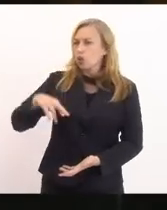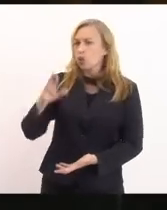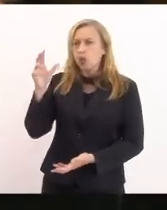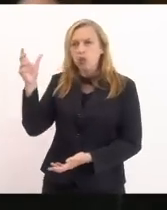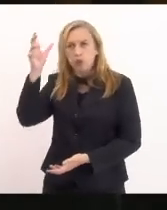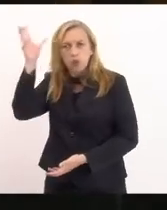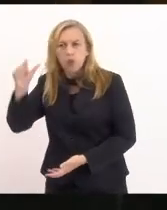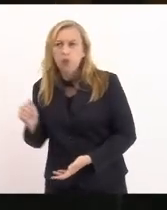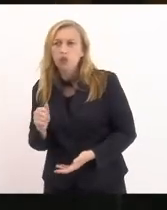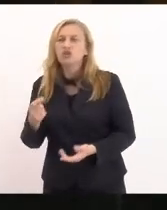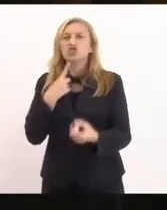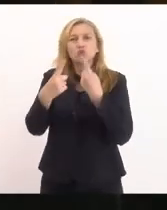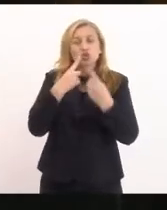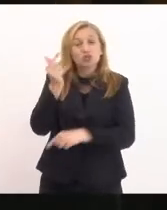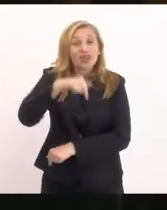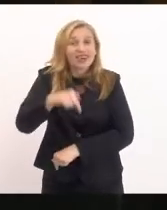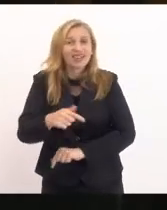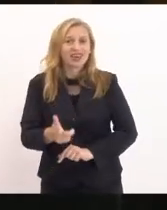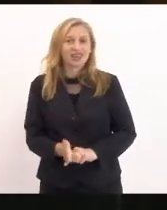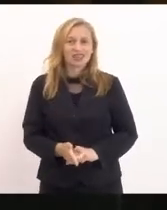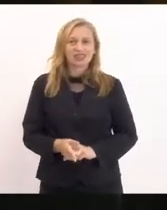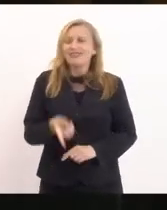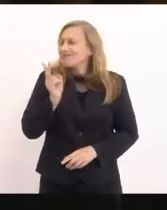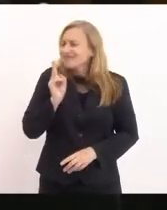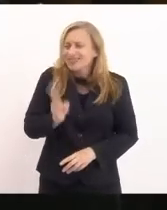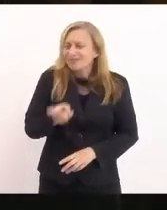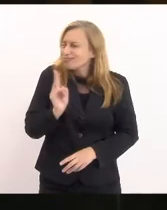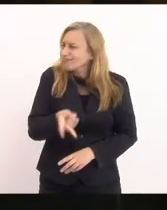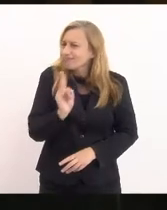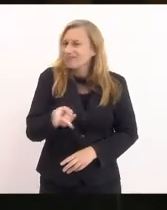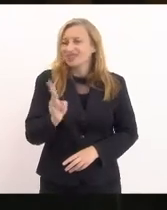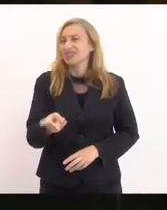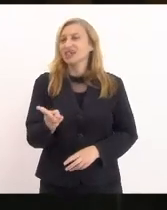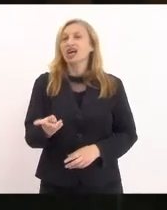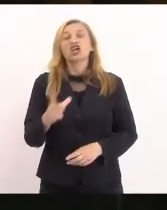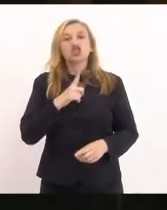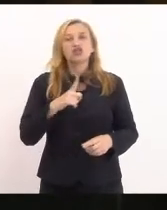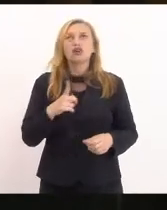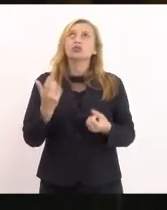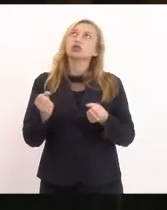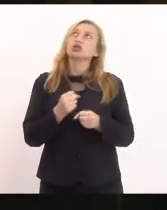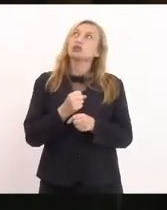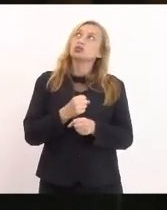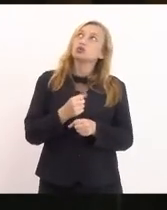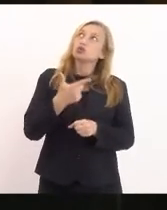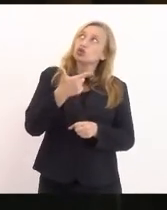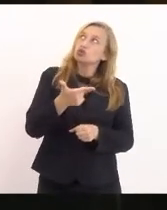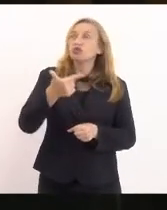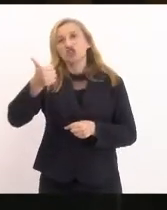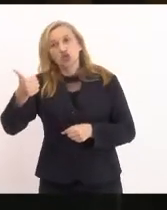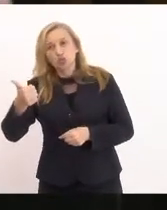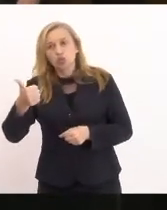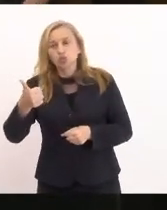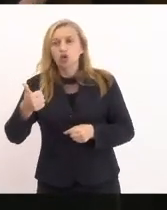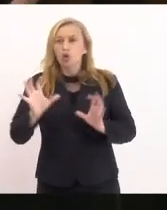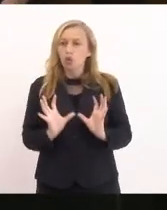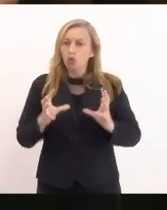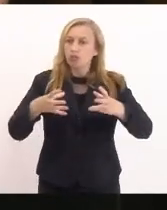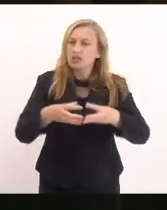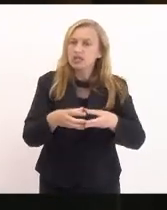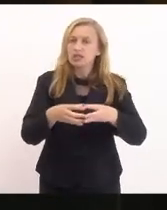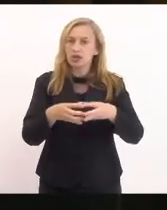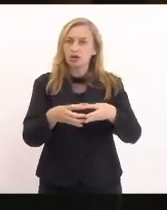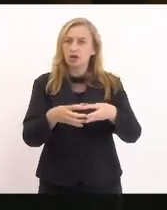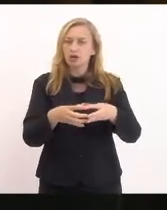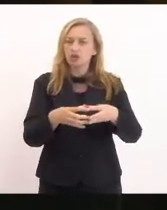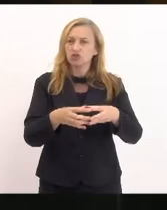africana. Debatemos isso aqui constantemente. Tivemos em 2021 uma comissão parlamentar de